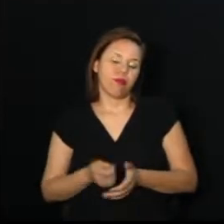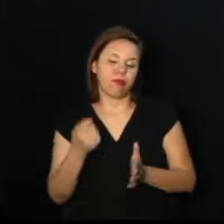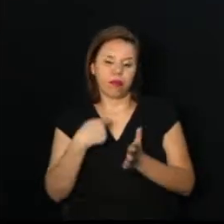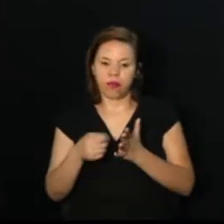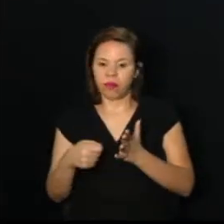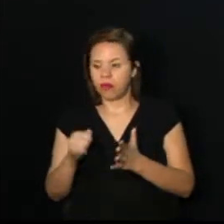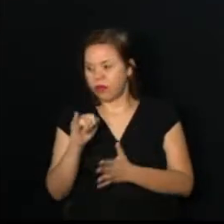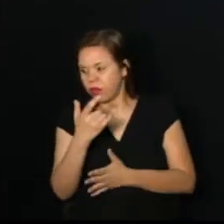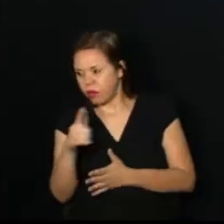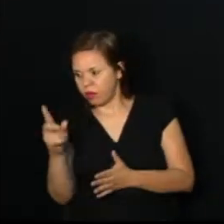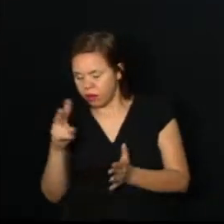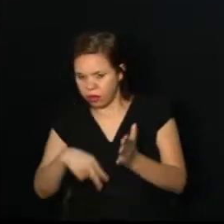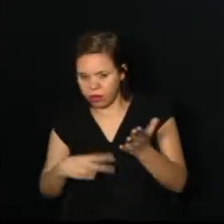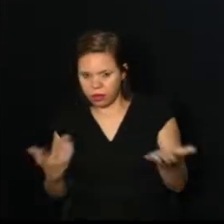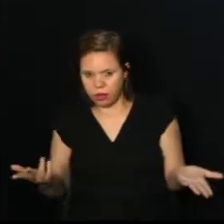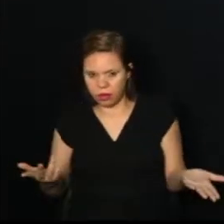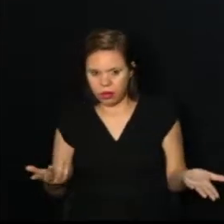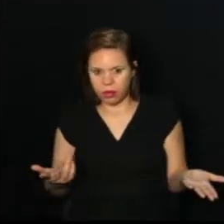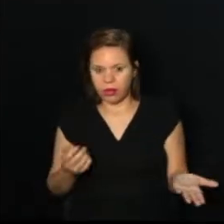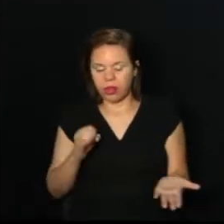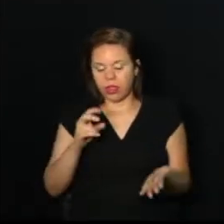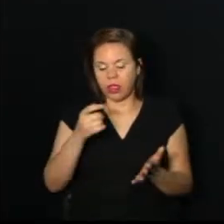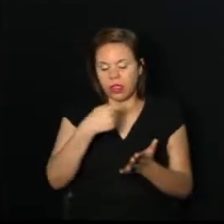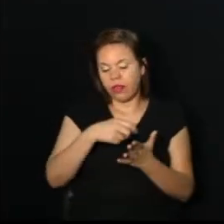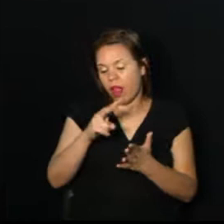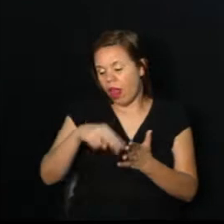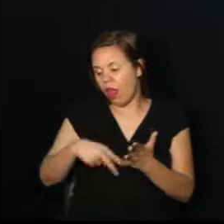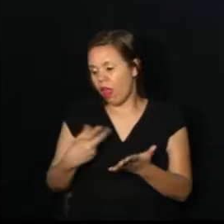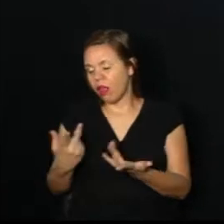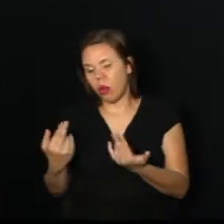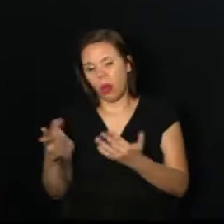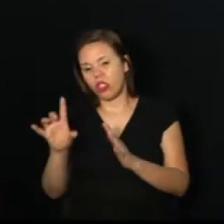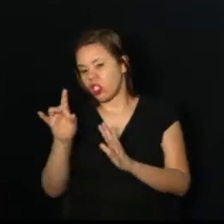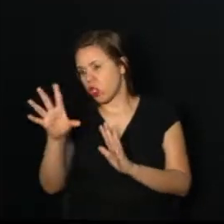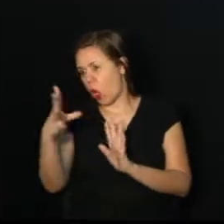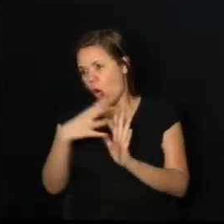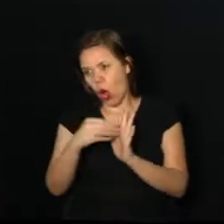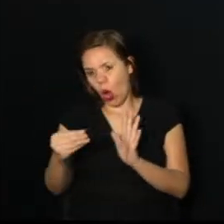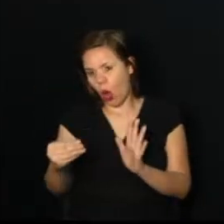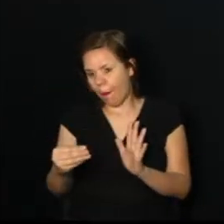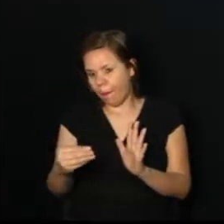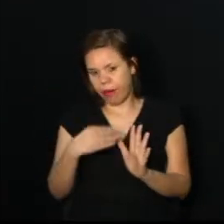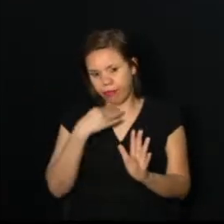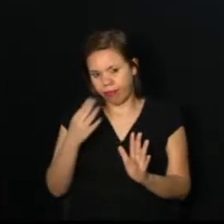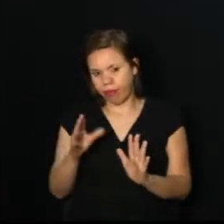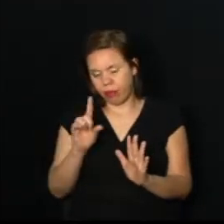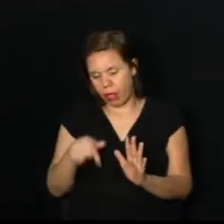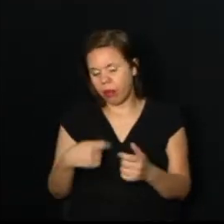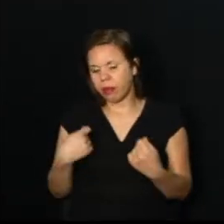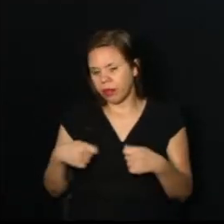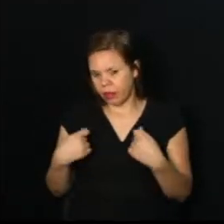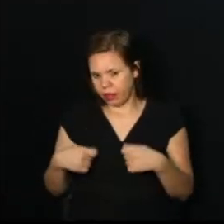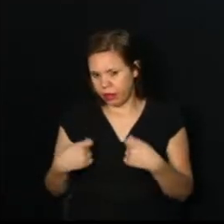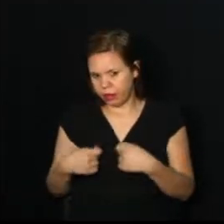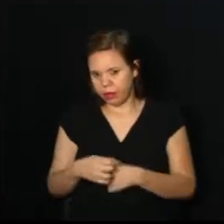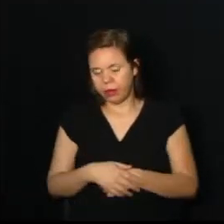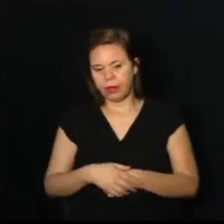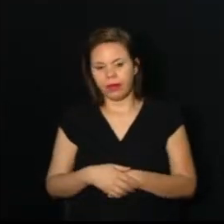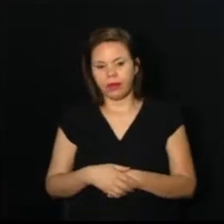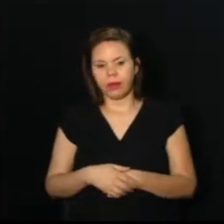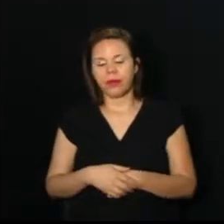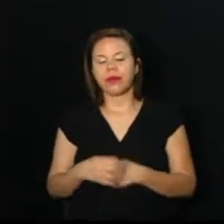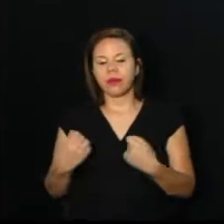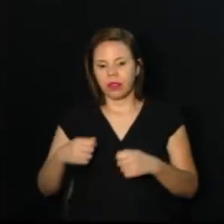sem leitura. Escrever sem ler é copiar, né? Então, eu preciso